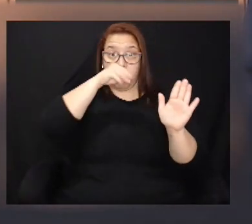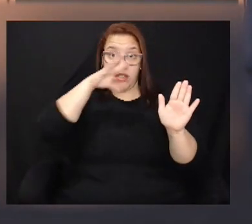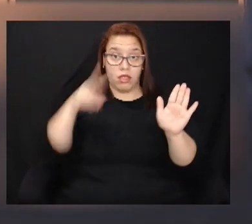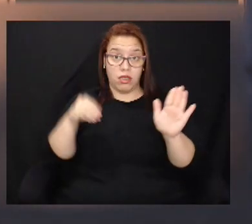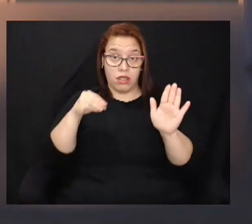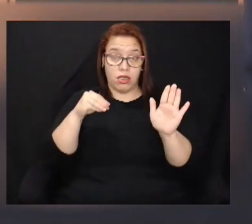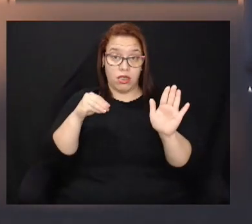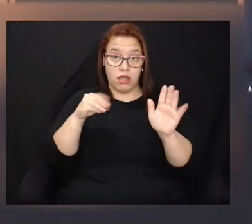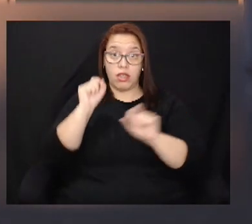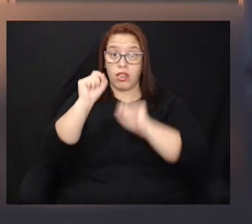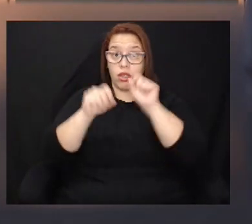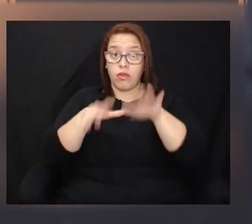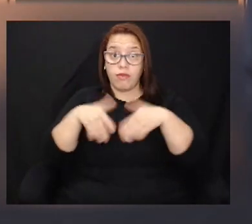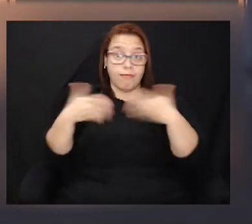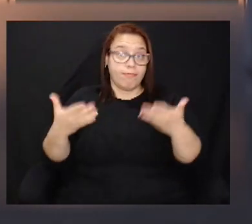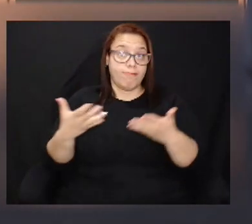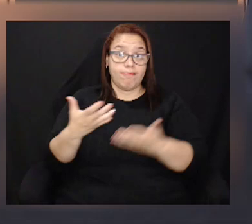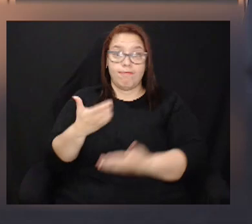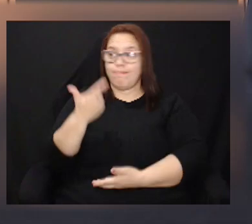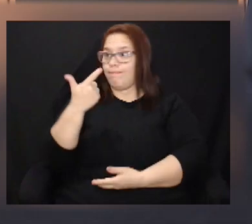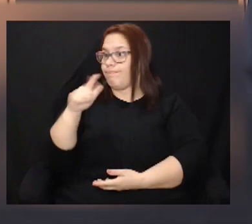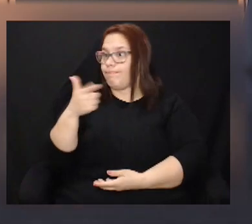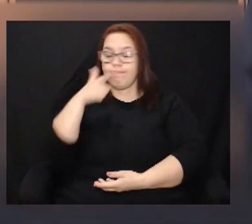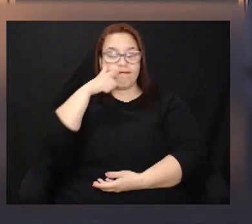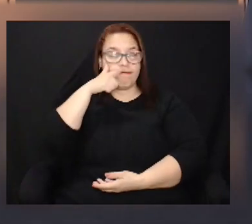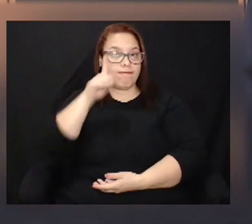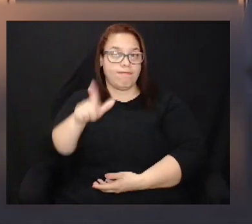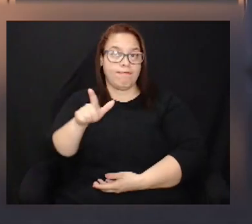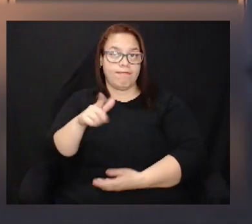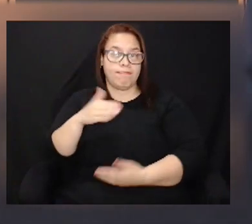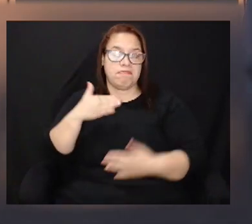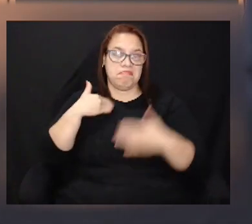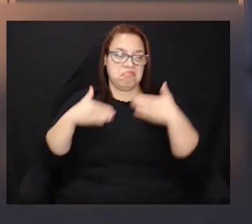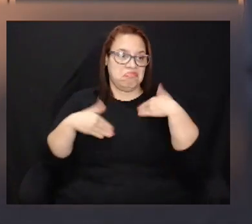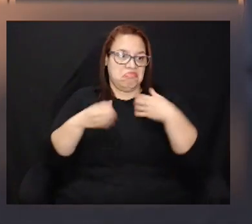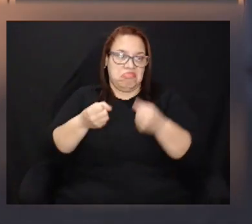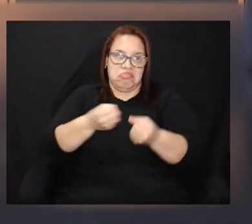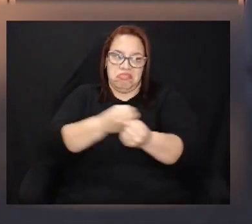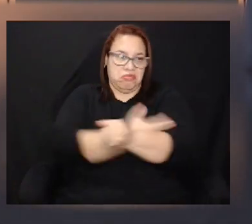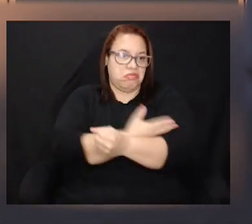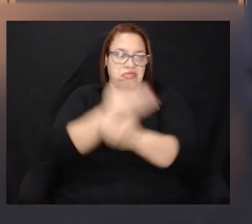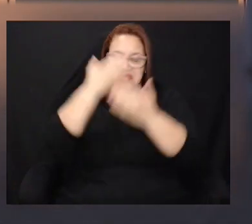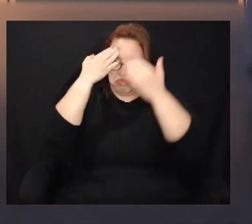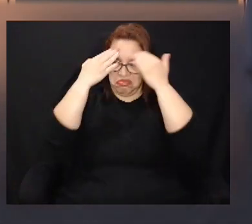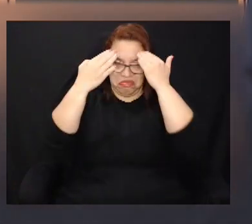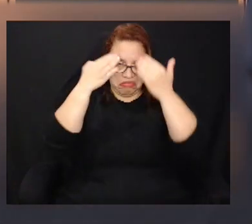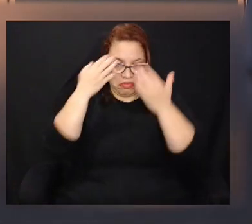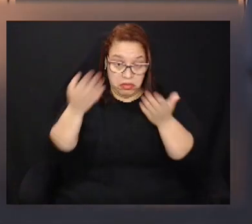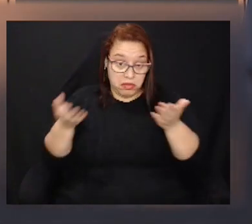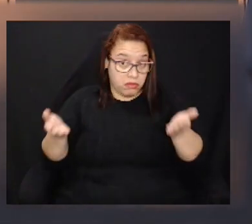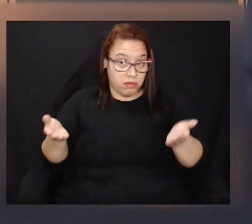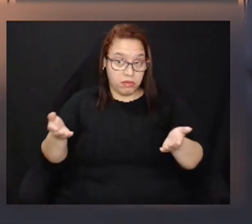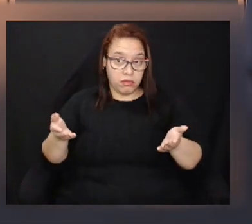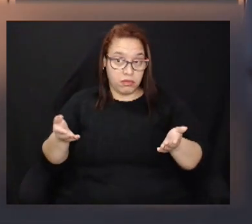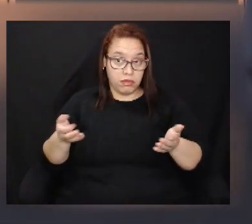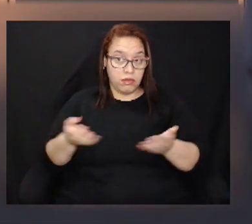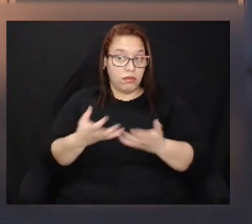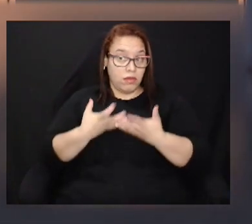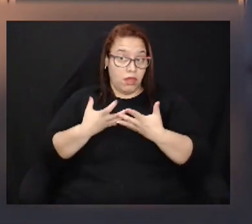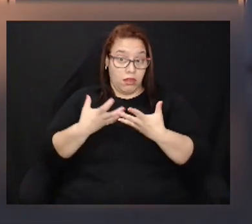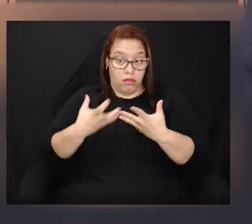a qual ele não tem capacidade, nem física, nem emocional, nem psicológica, de suportar aquilo, isso é